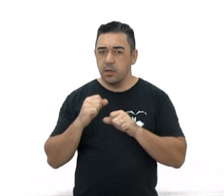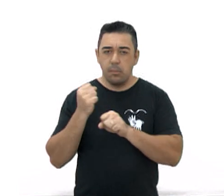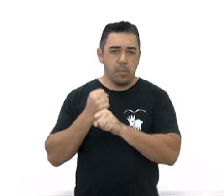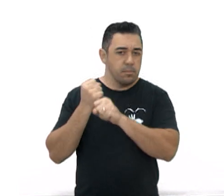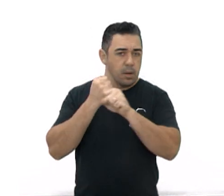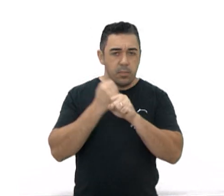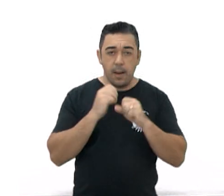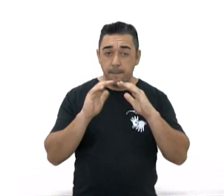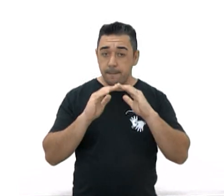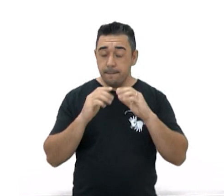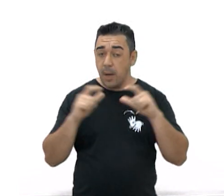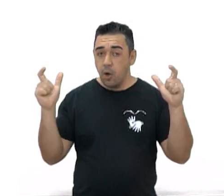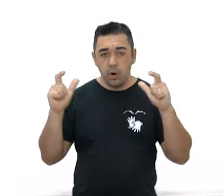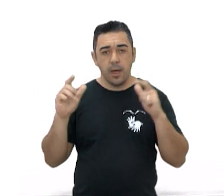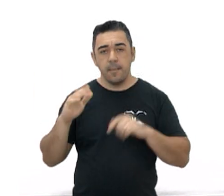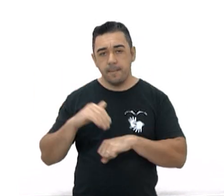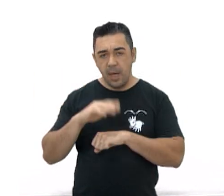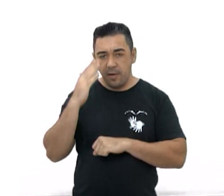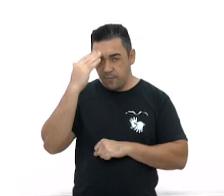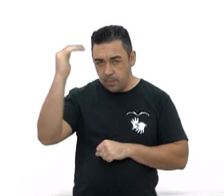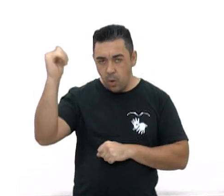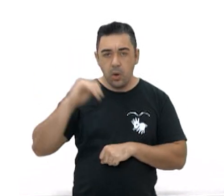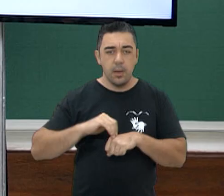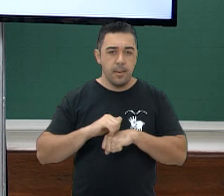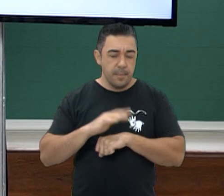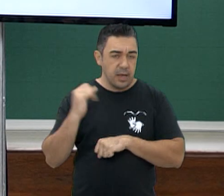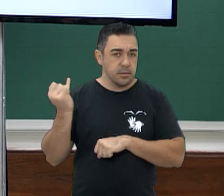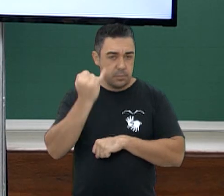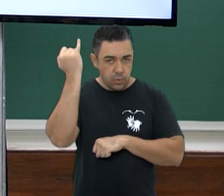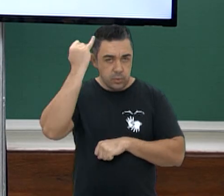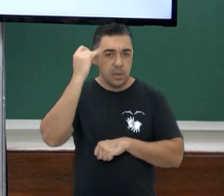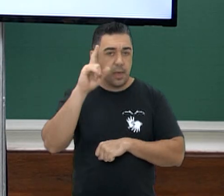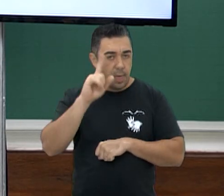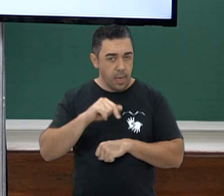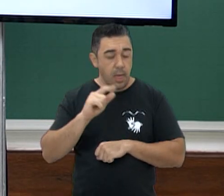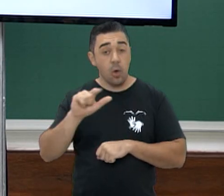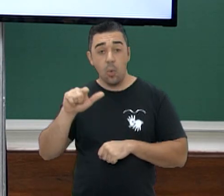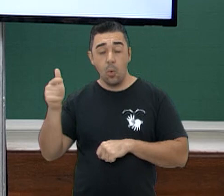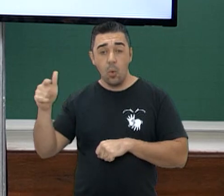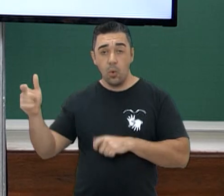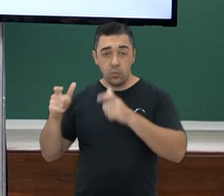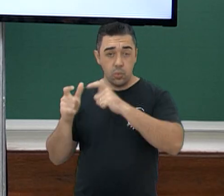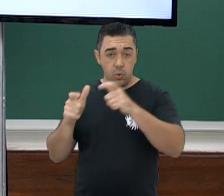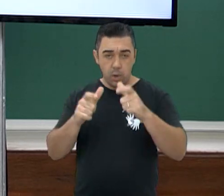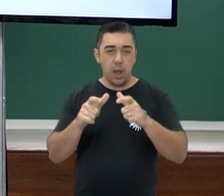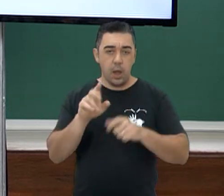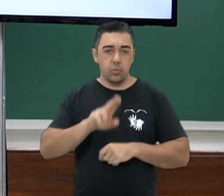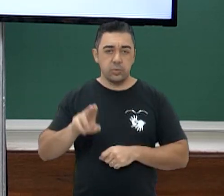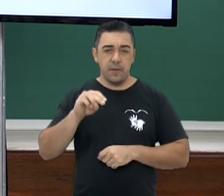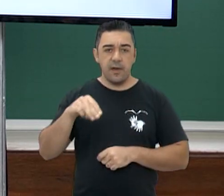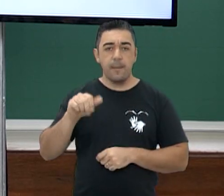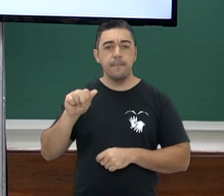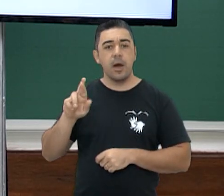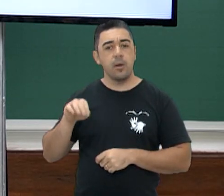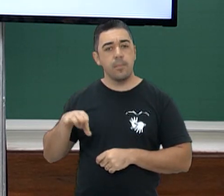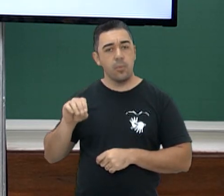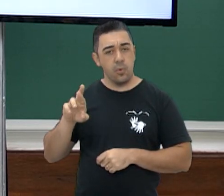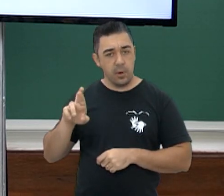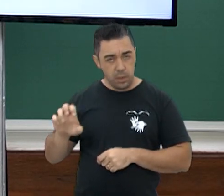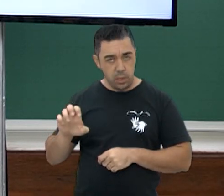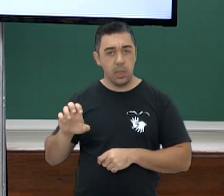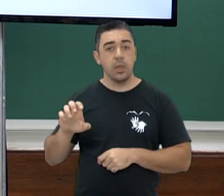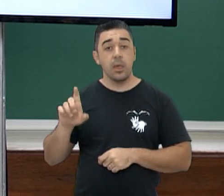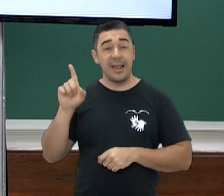pedra-sabão. As mais famosas, as mais importantes, são em pedra-sabão. Enquanto em outros locais era usado mármore, aqui, em Minas